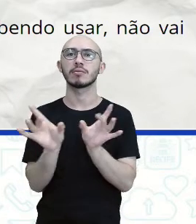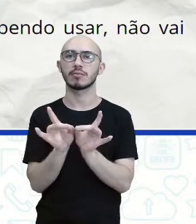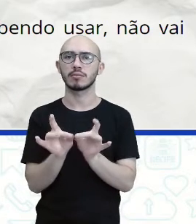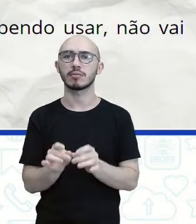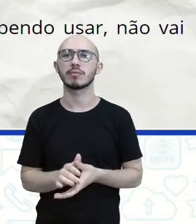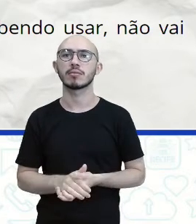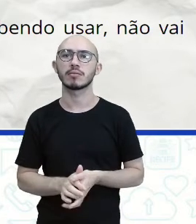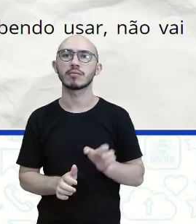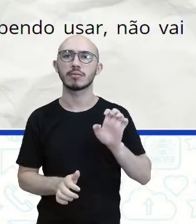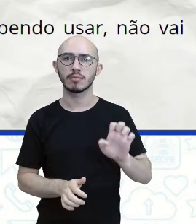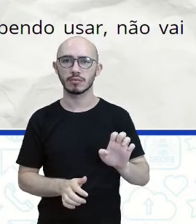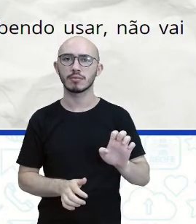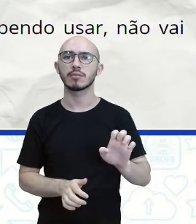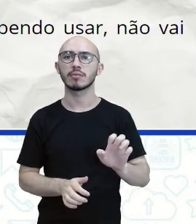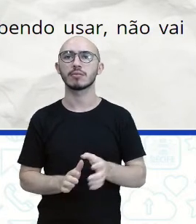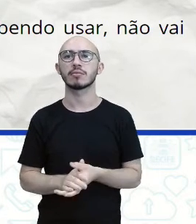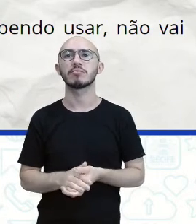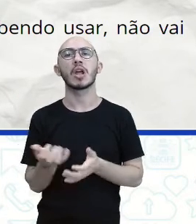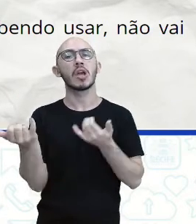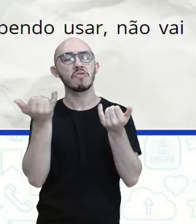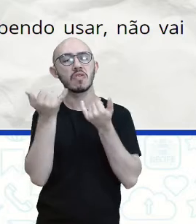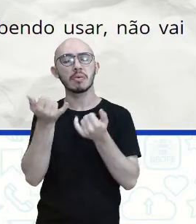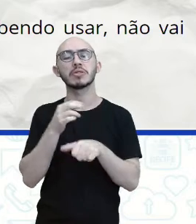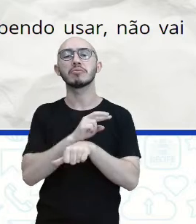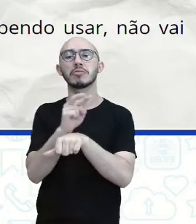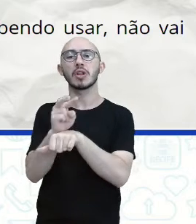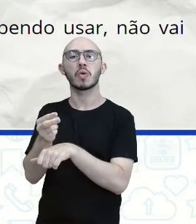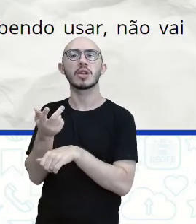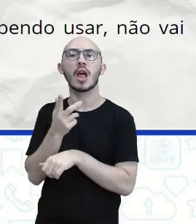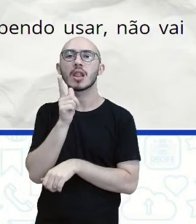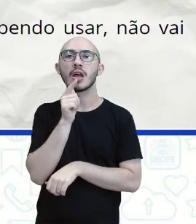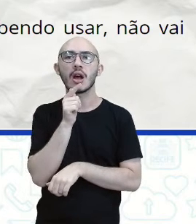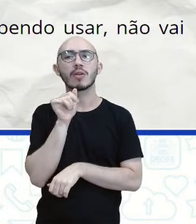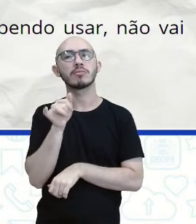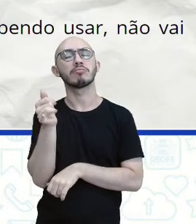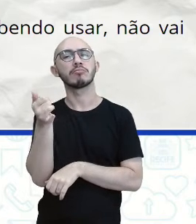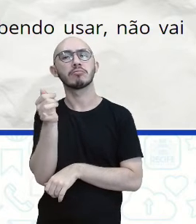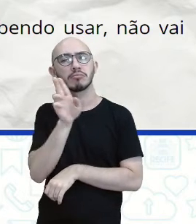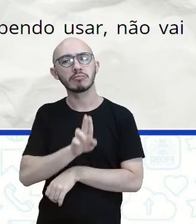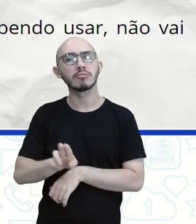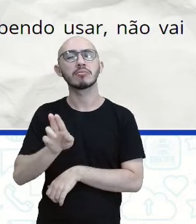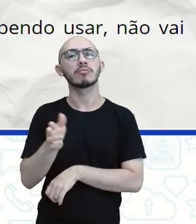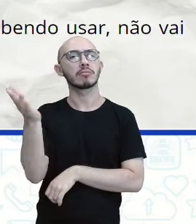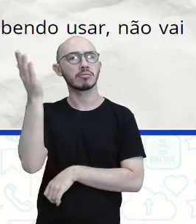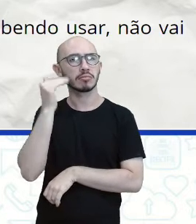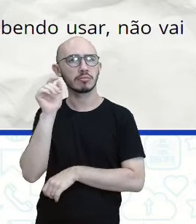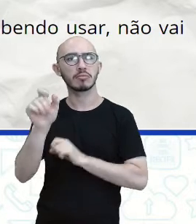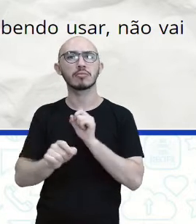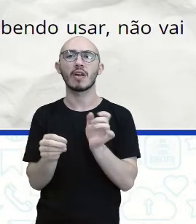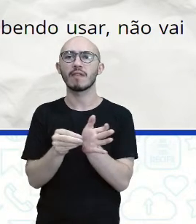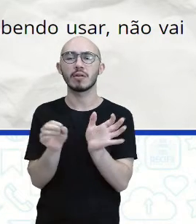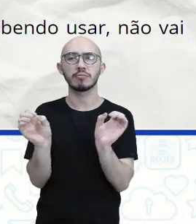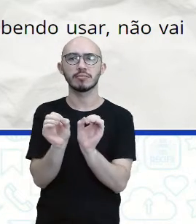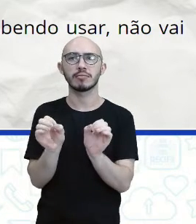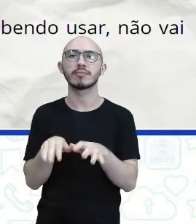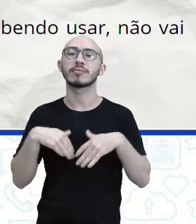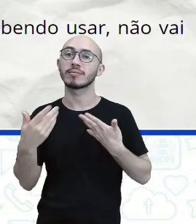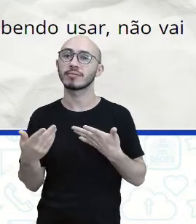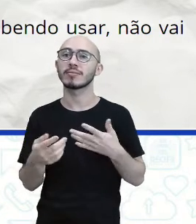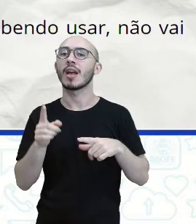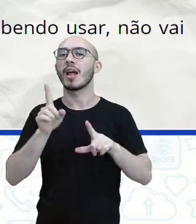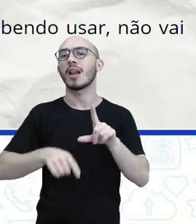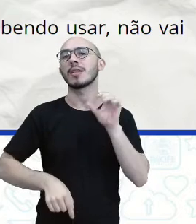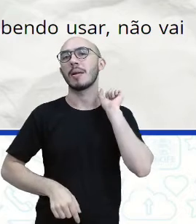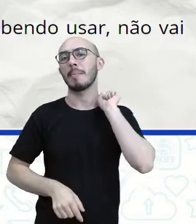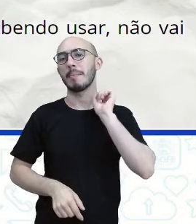é a informação mais importante para a preservação da água. Sabendo usar, não vai faltar. Então, a letra B, né, gente? Porque